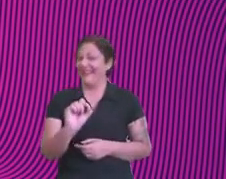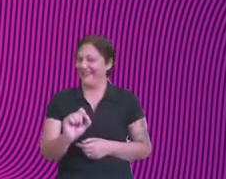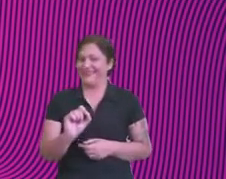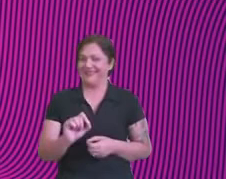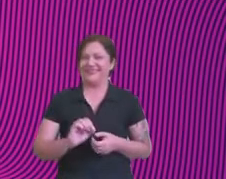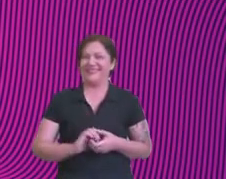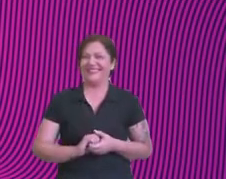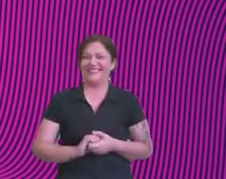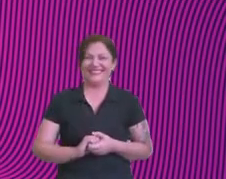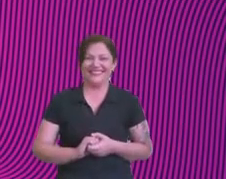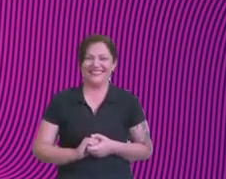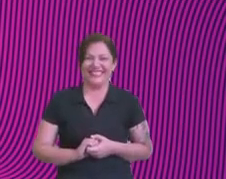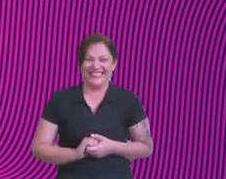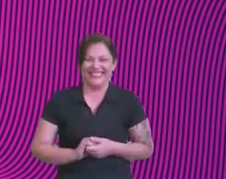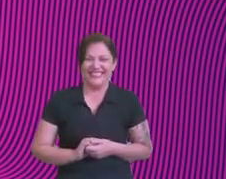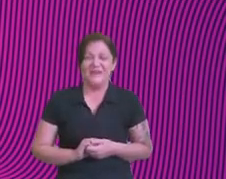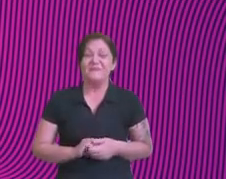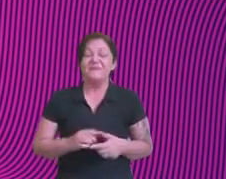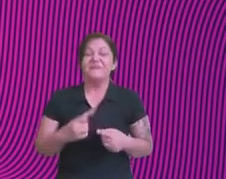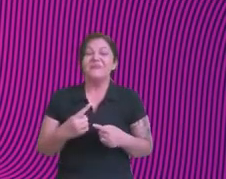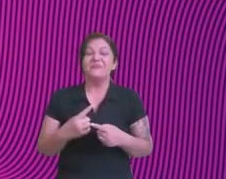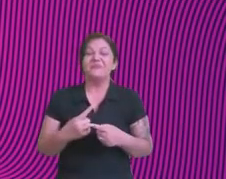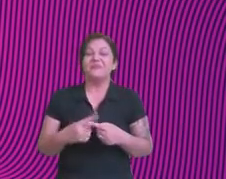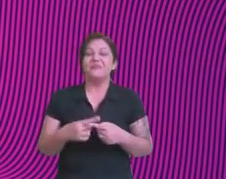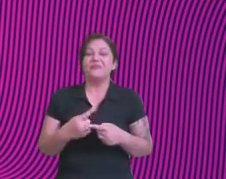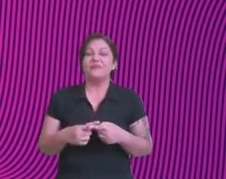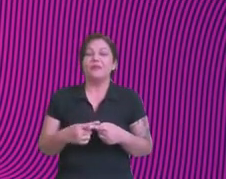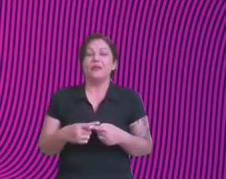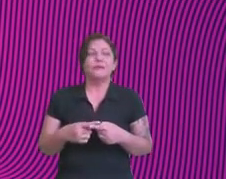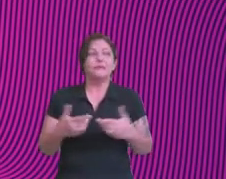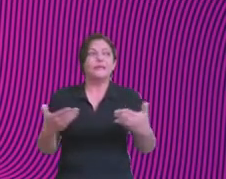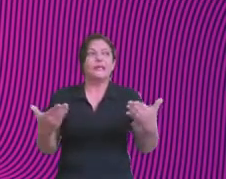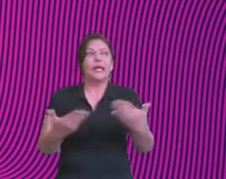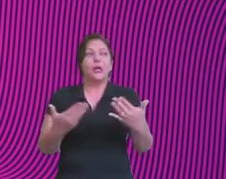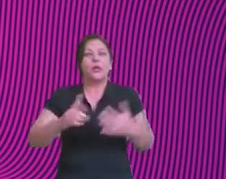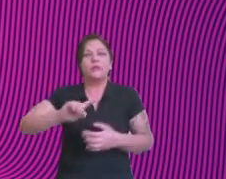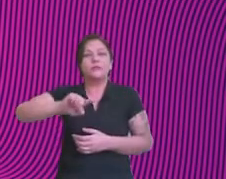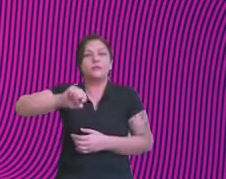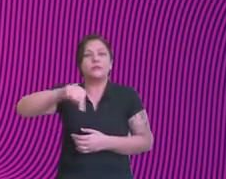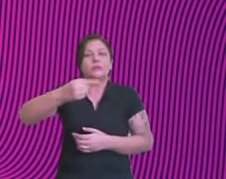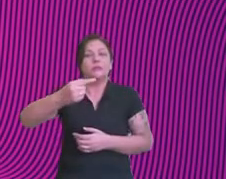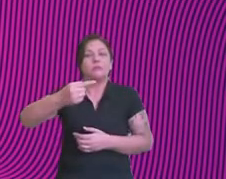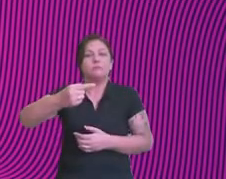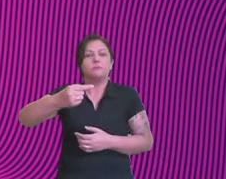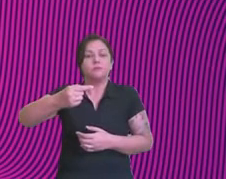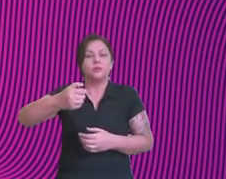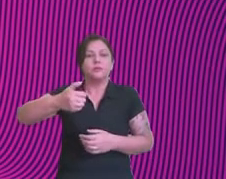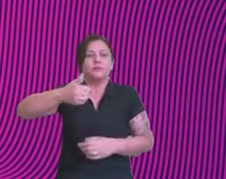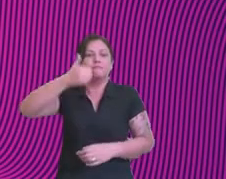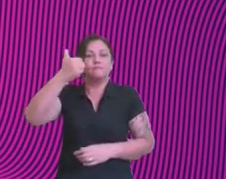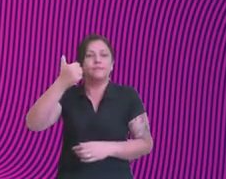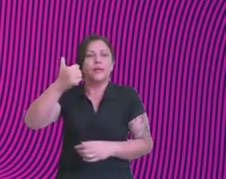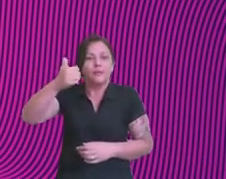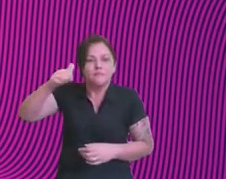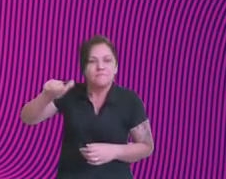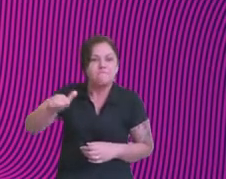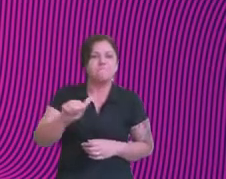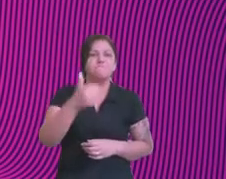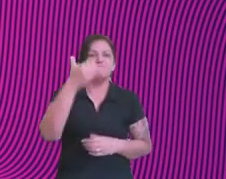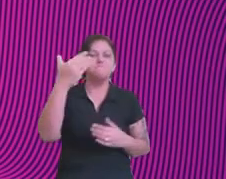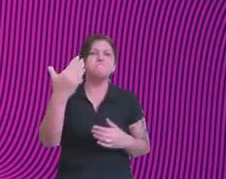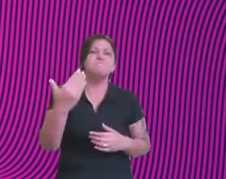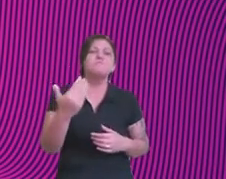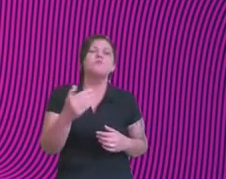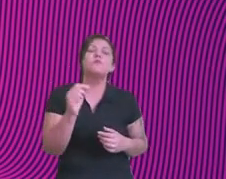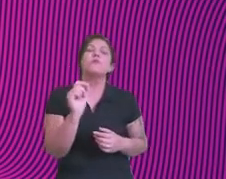que essa primeira linha foi assim, logo depois da aprovação de imuno em primeira linha, né,